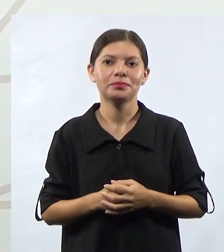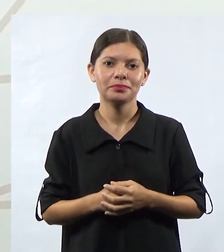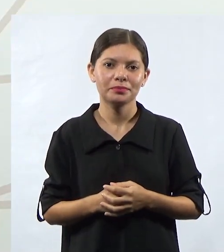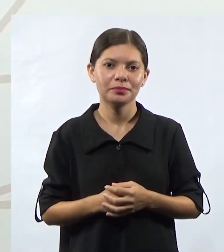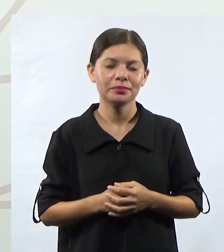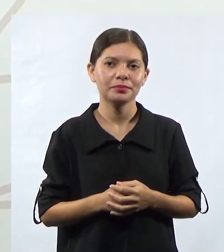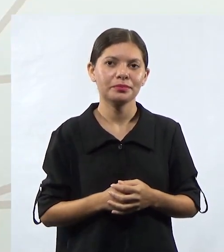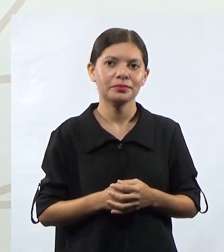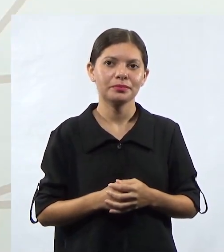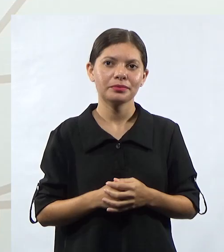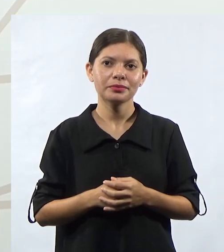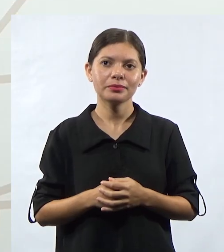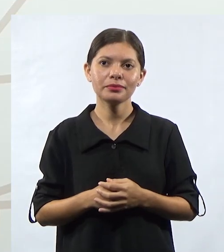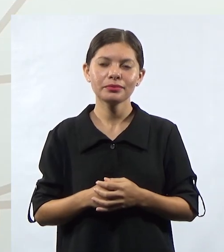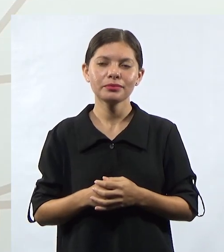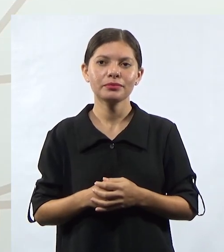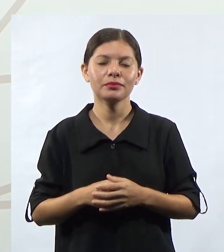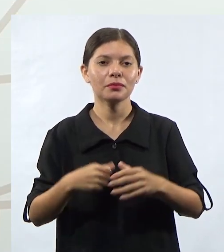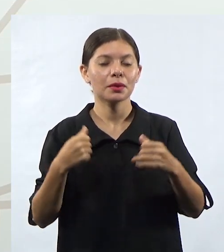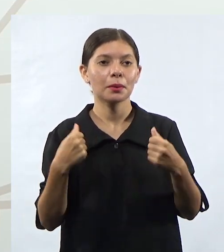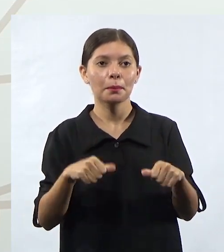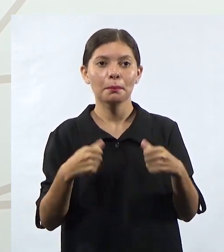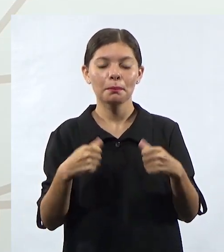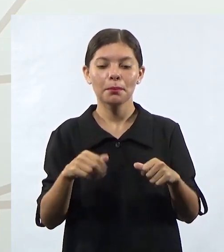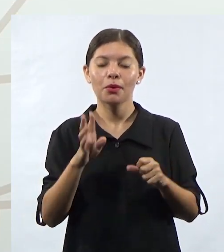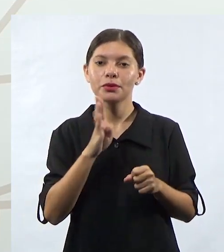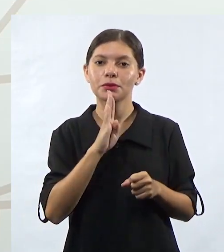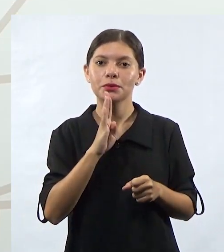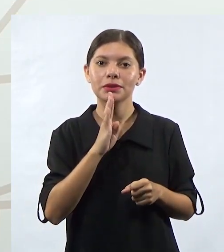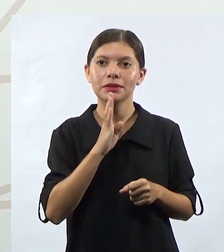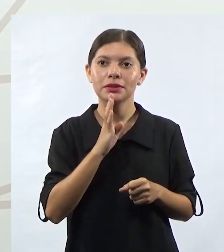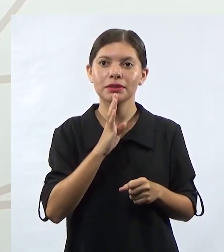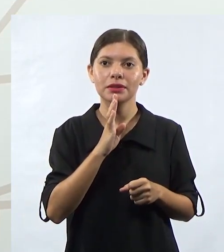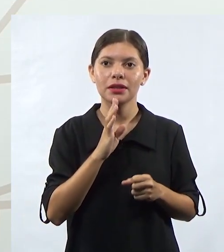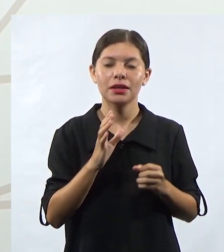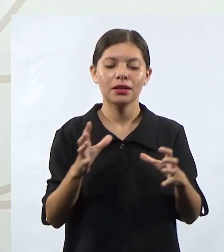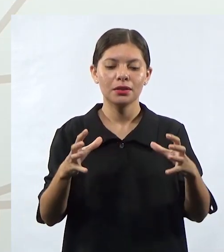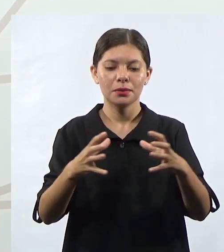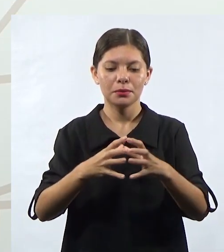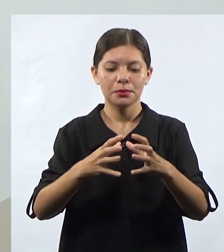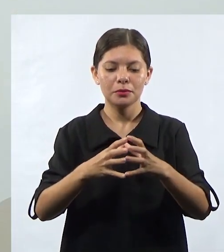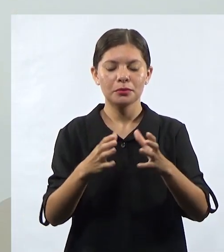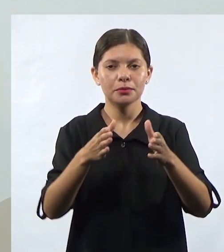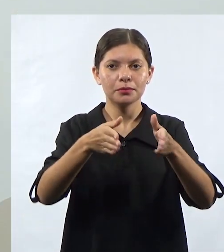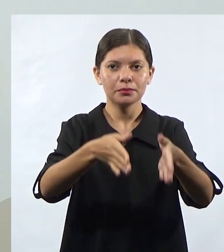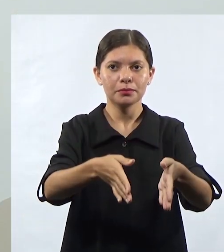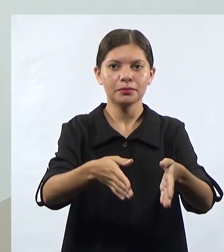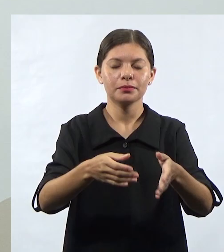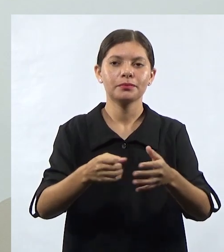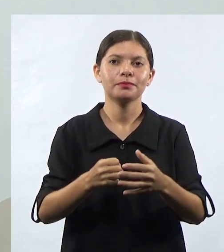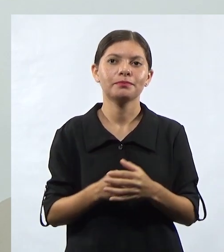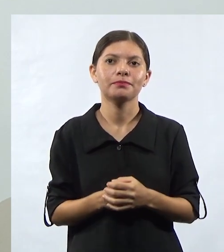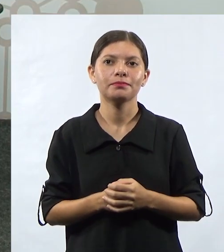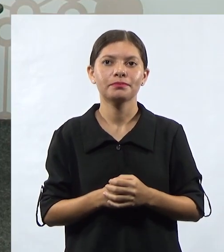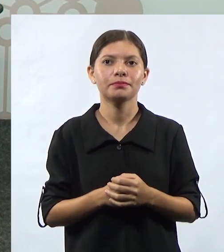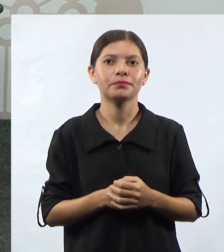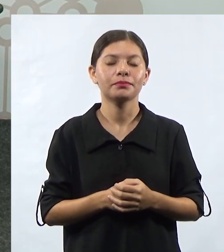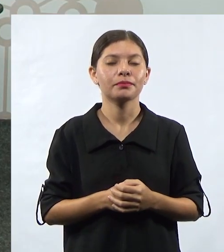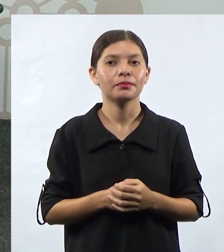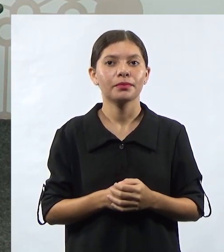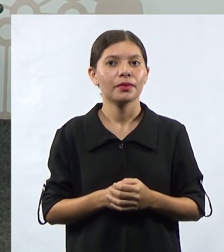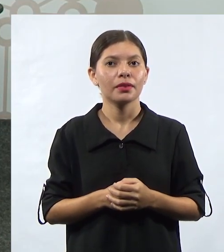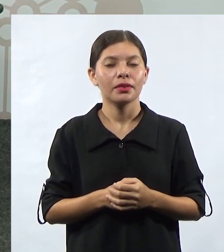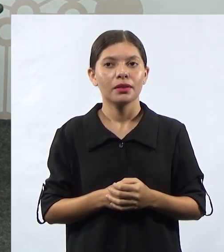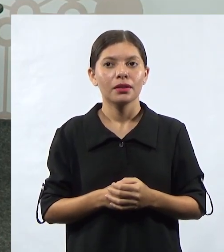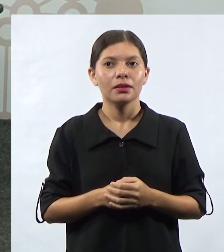tudo a gente pode... conhecer e tomar nota através do grupo focal, né? Dentre outras técnicas. Então, assim, gravação, né,